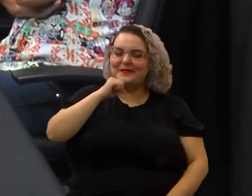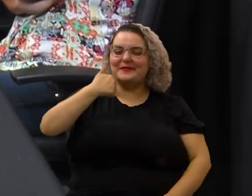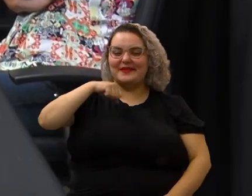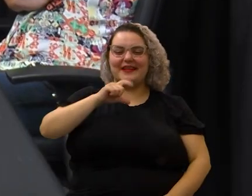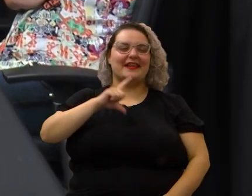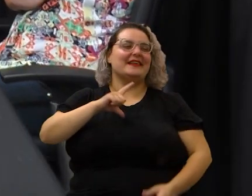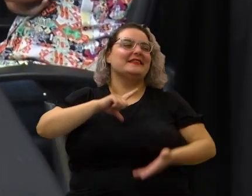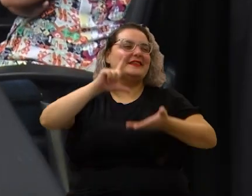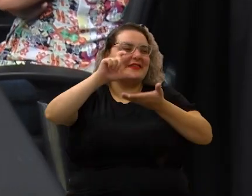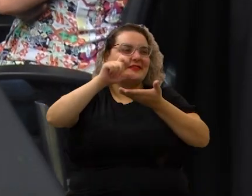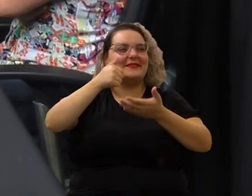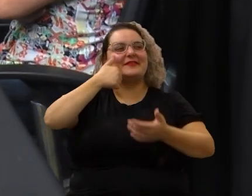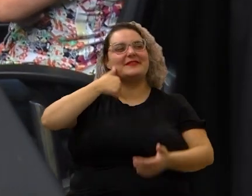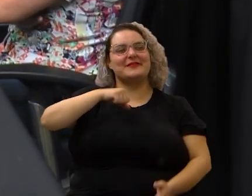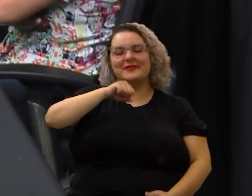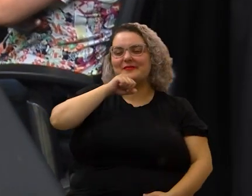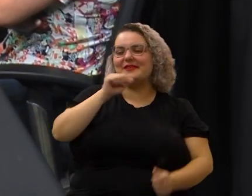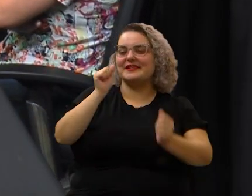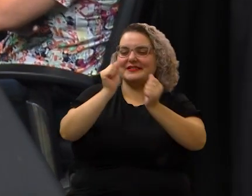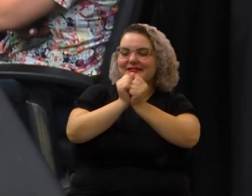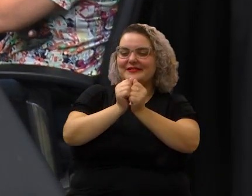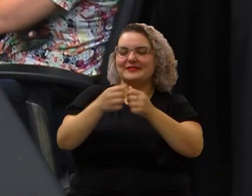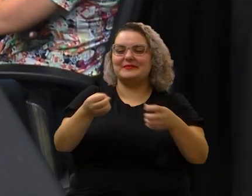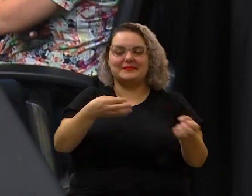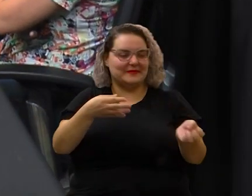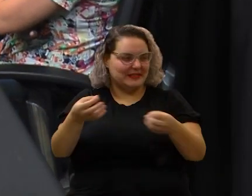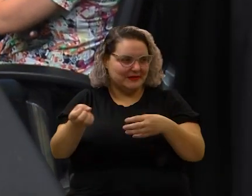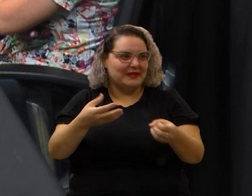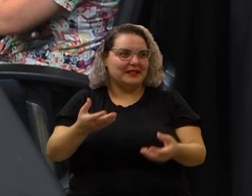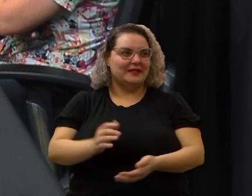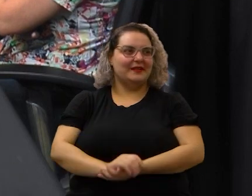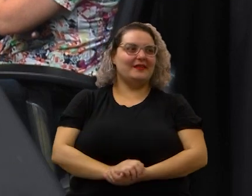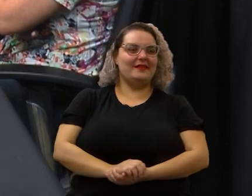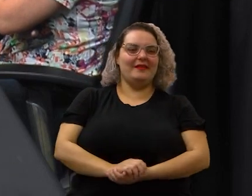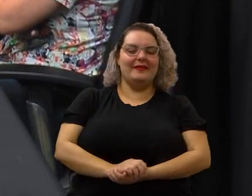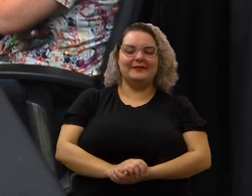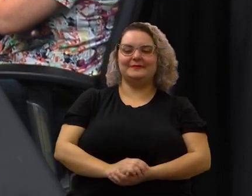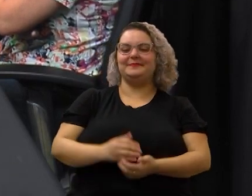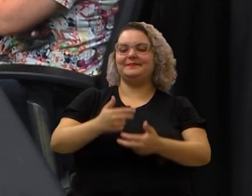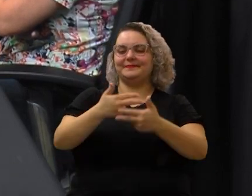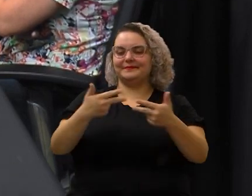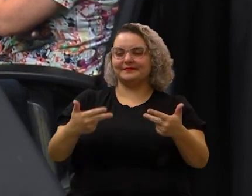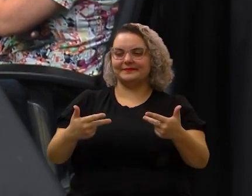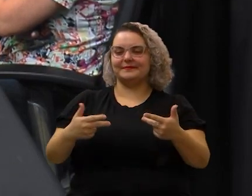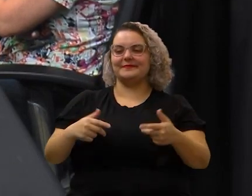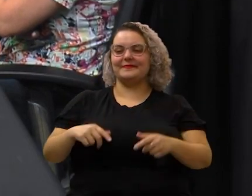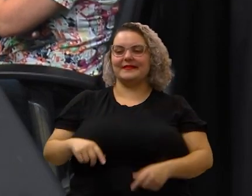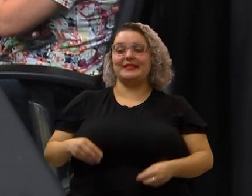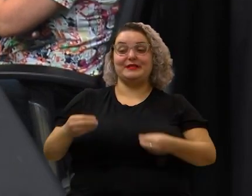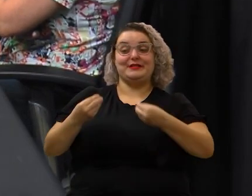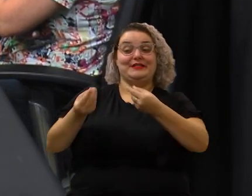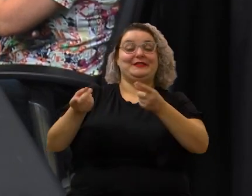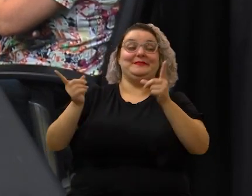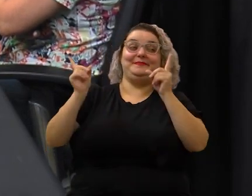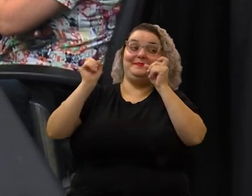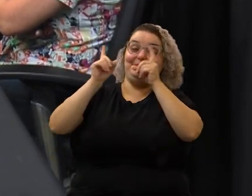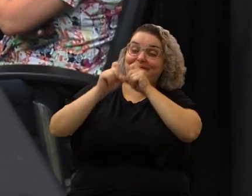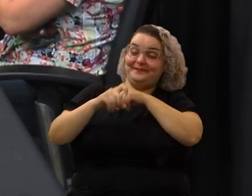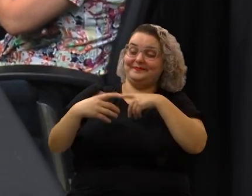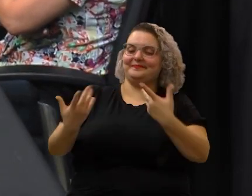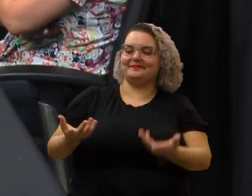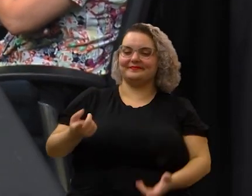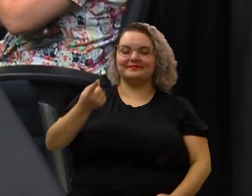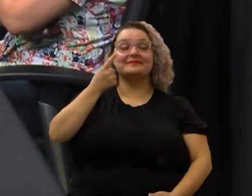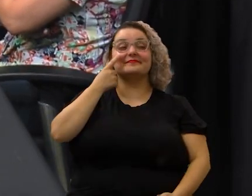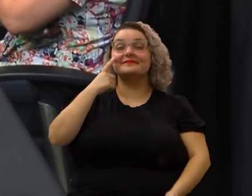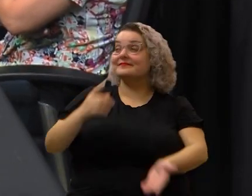tem até uma fotinha da Mariana com a mãe, uma foto atual, né? Mas essa coisa de dar trabalho, né? É uma coisa que É, a